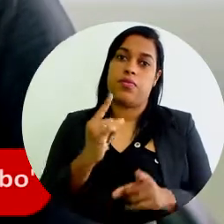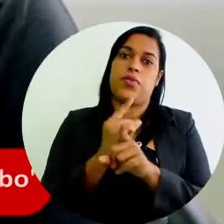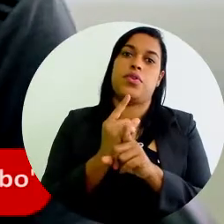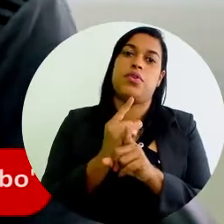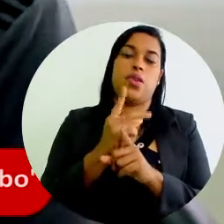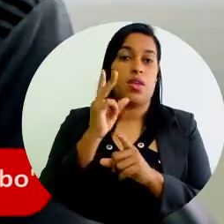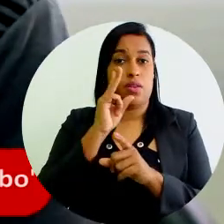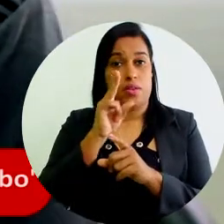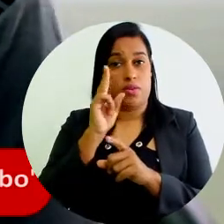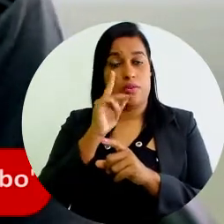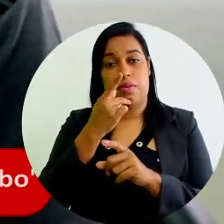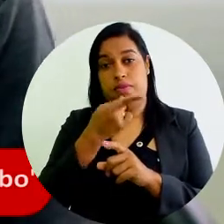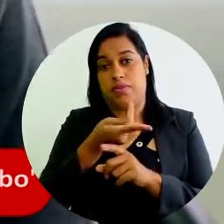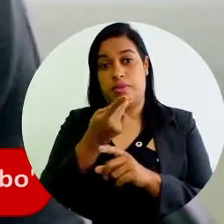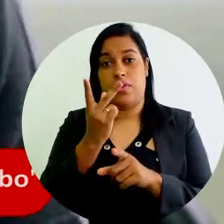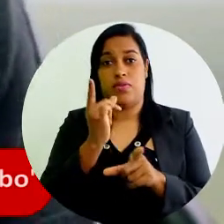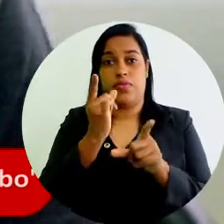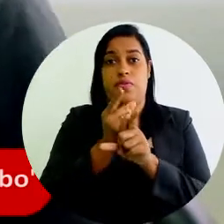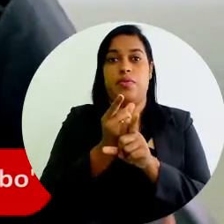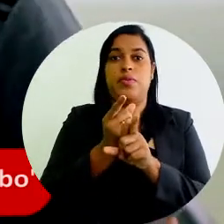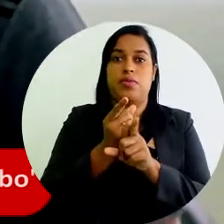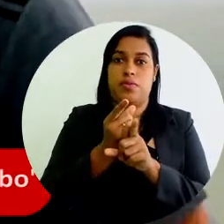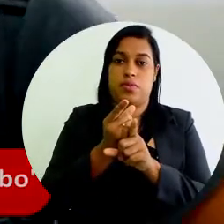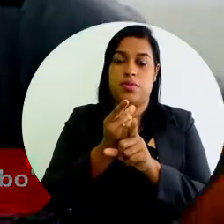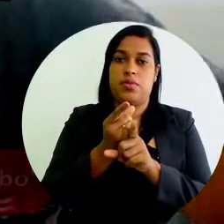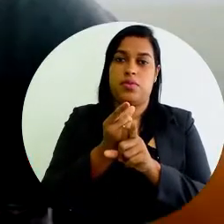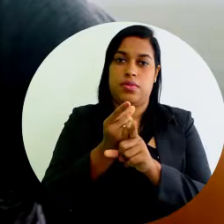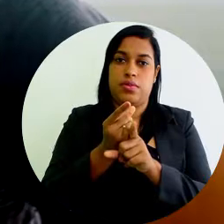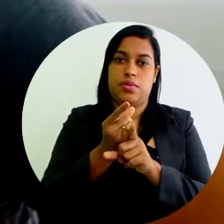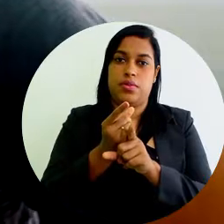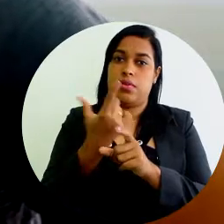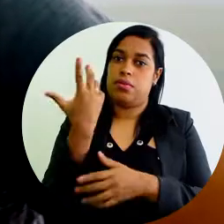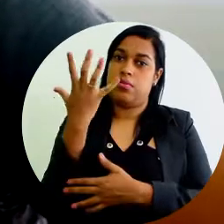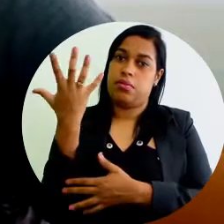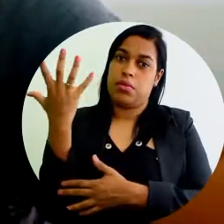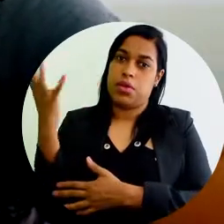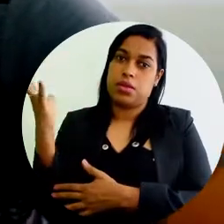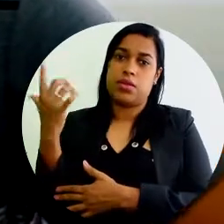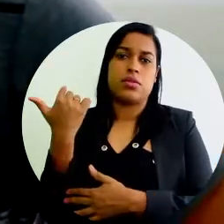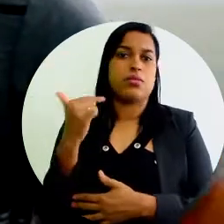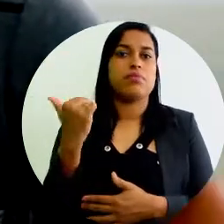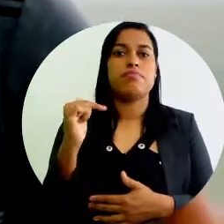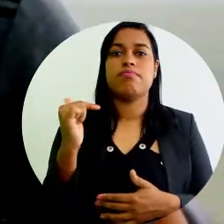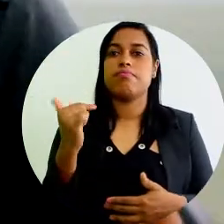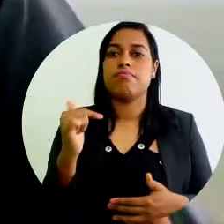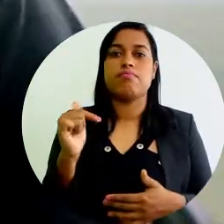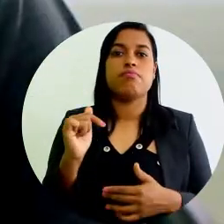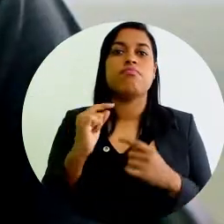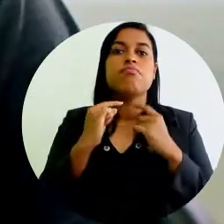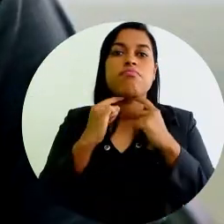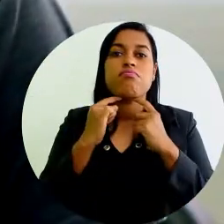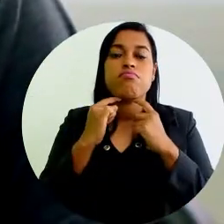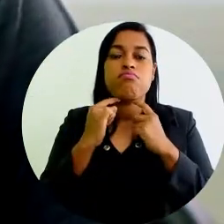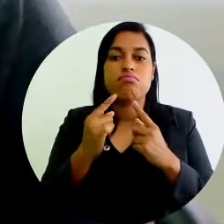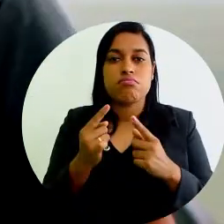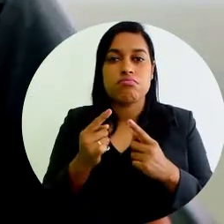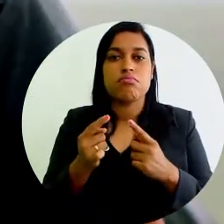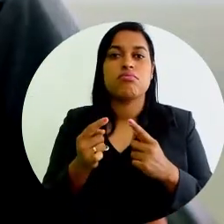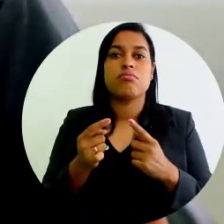que foram encontradas, a história conta que elas foram encontradas na selva e não